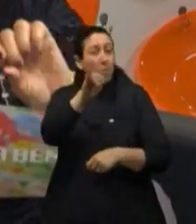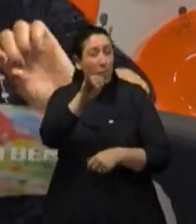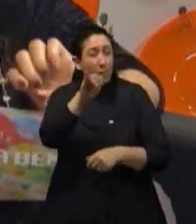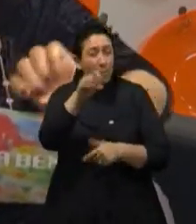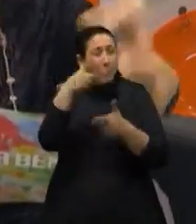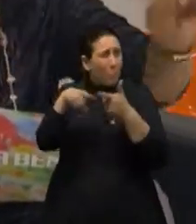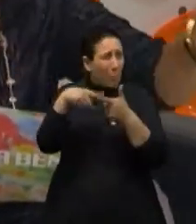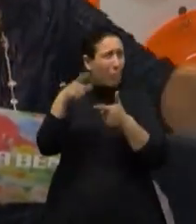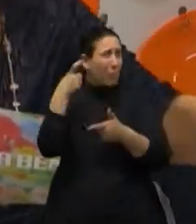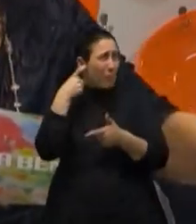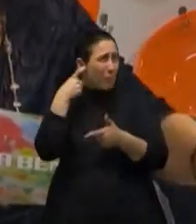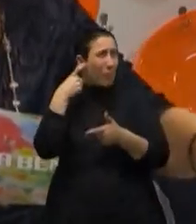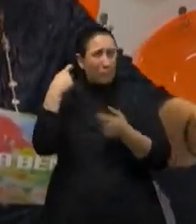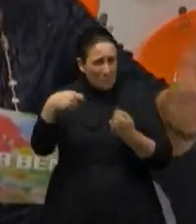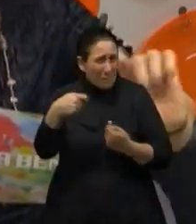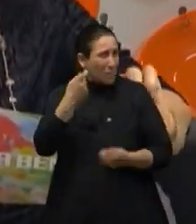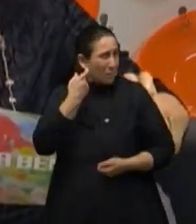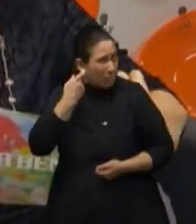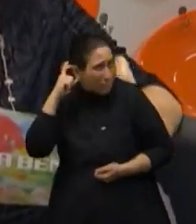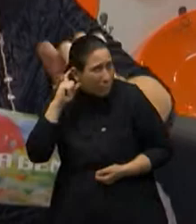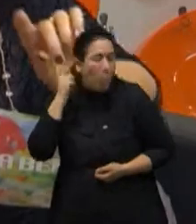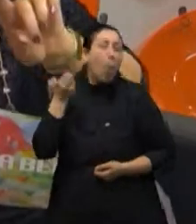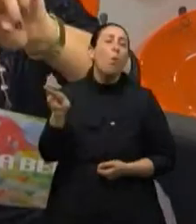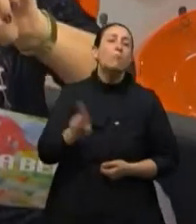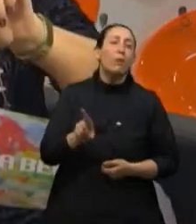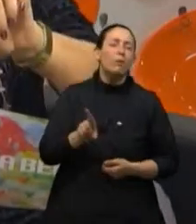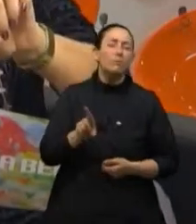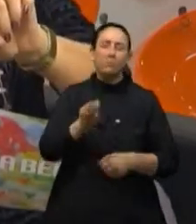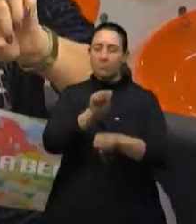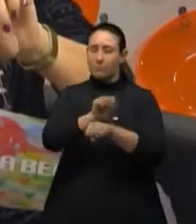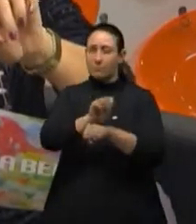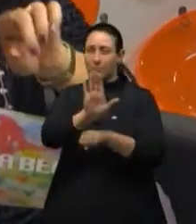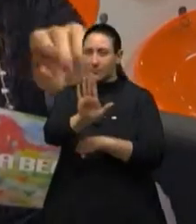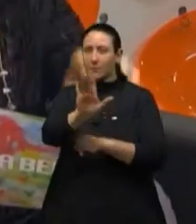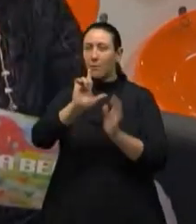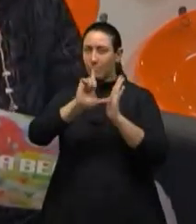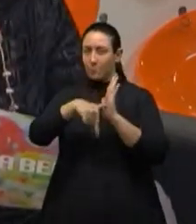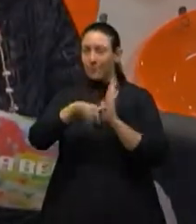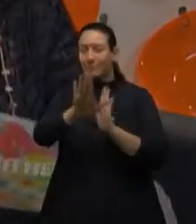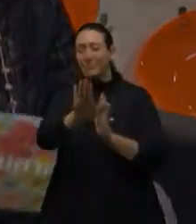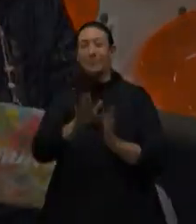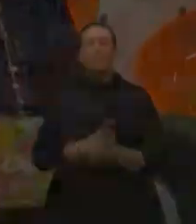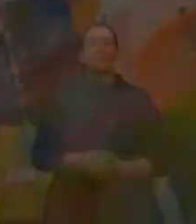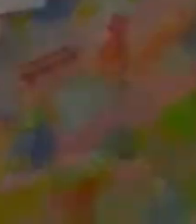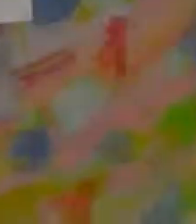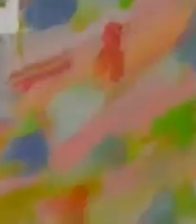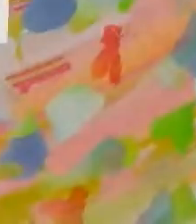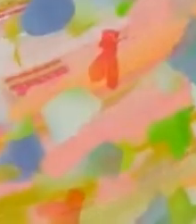problema tem que que usar aparelho ou não já voltamos é